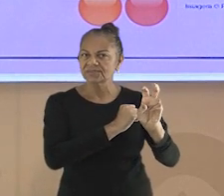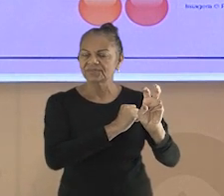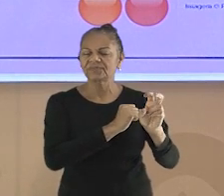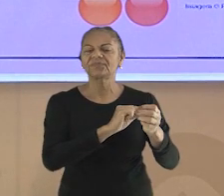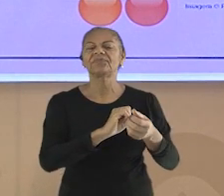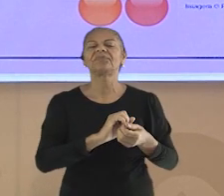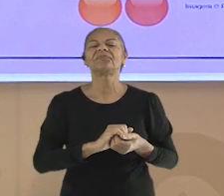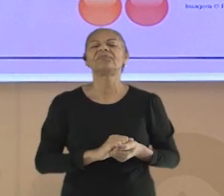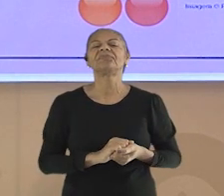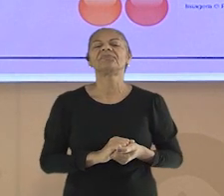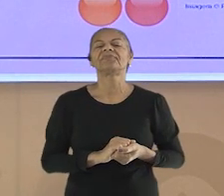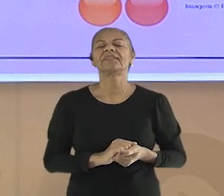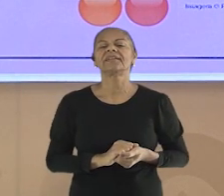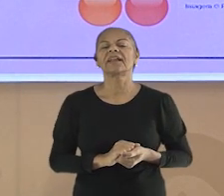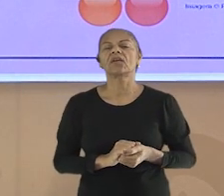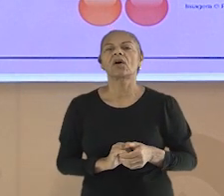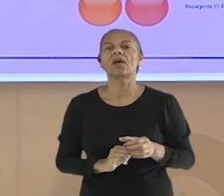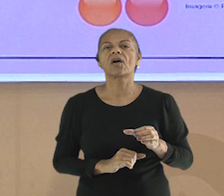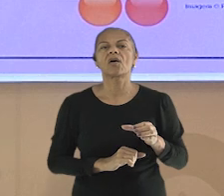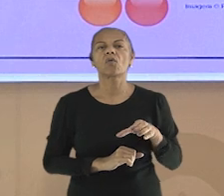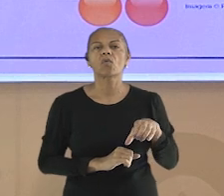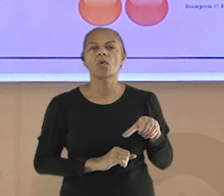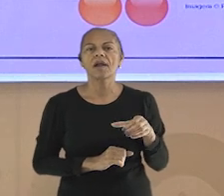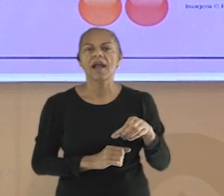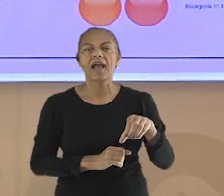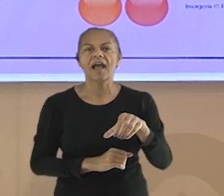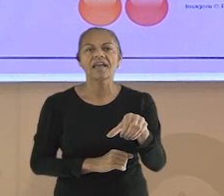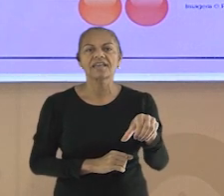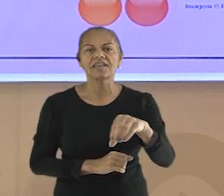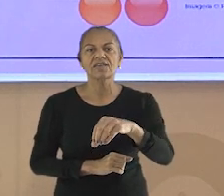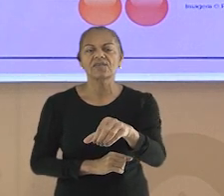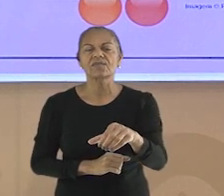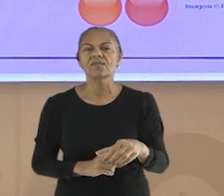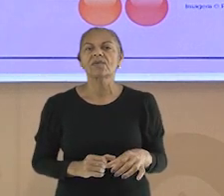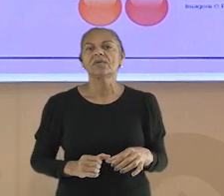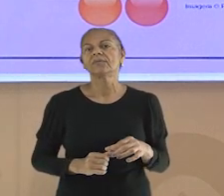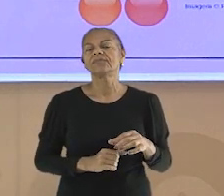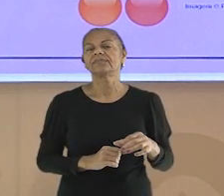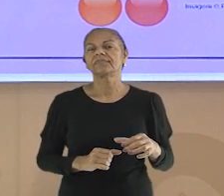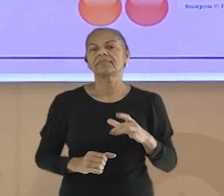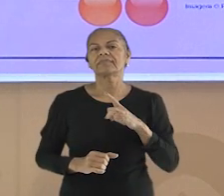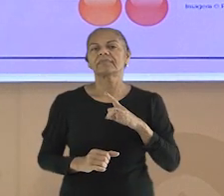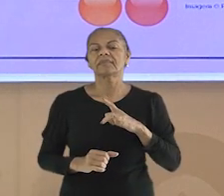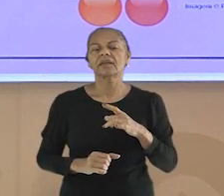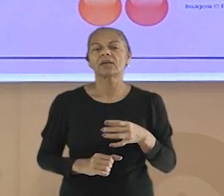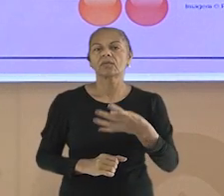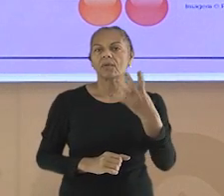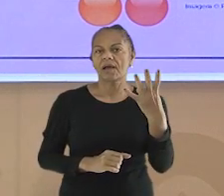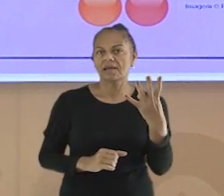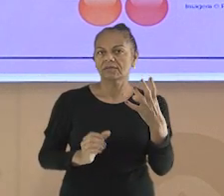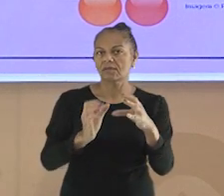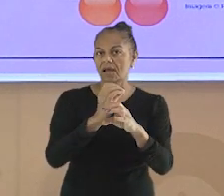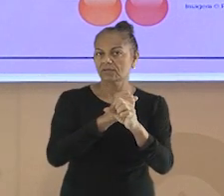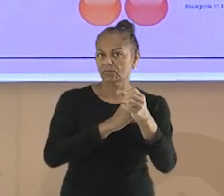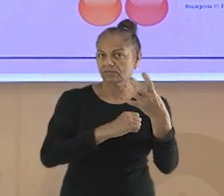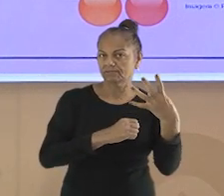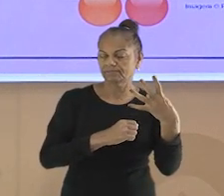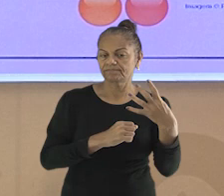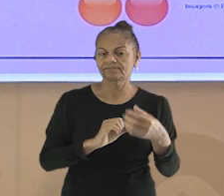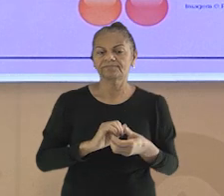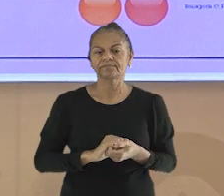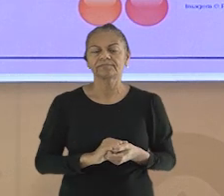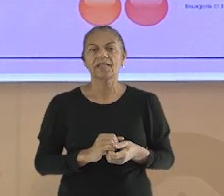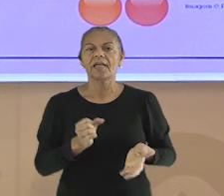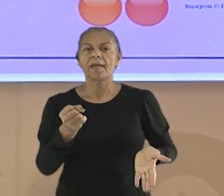3, 4, 5 pipas. Agora, vamos contar os carrinhos. Nós temos 1, 2, 3,